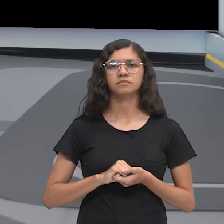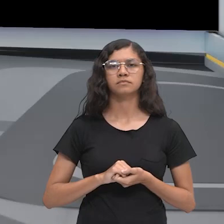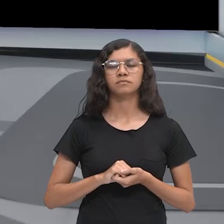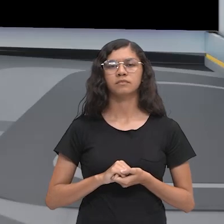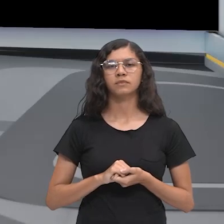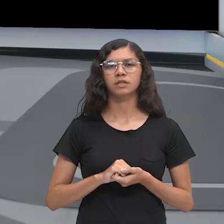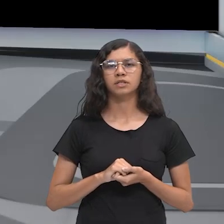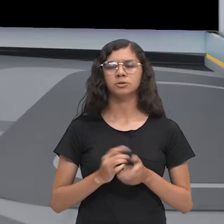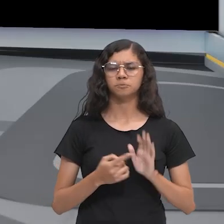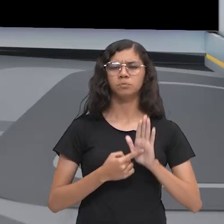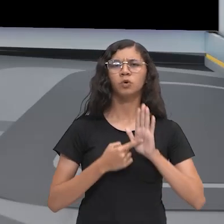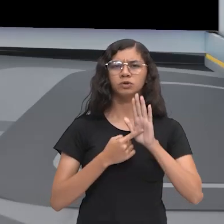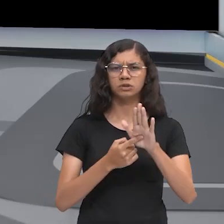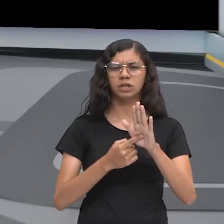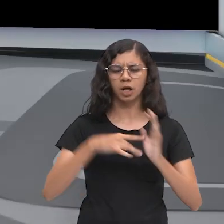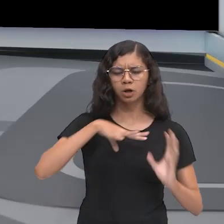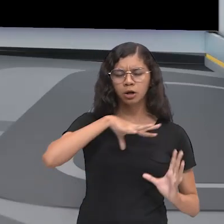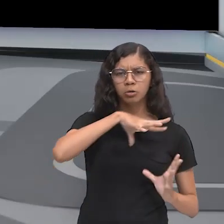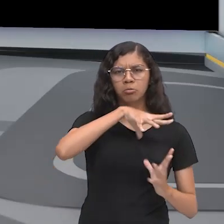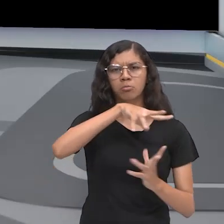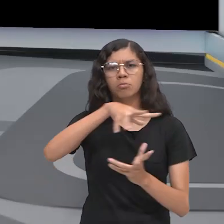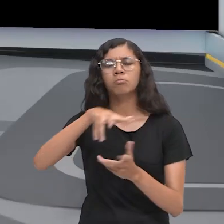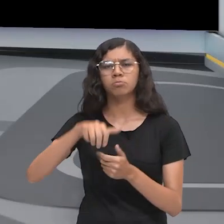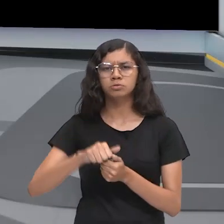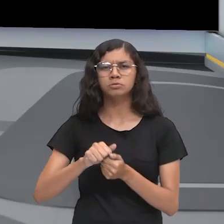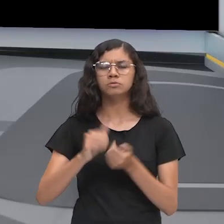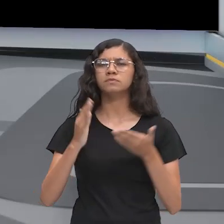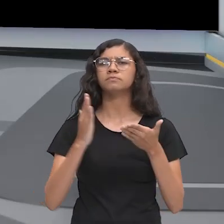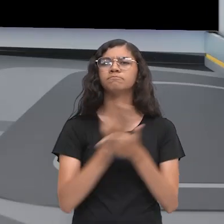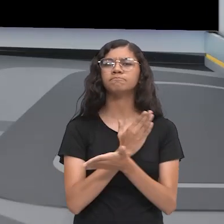à tona algumas